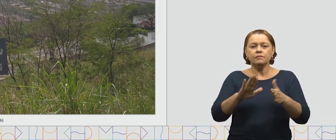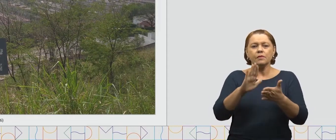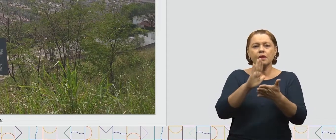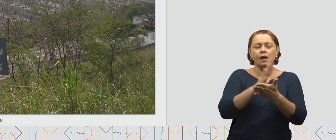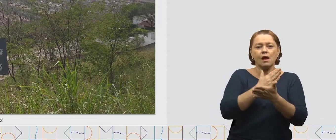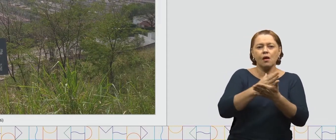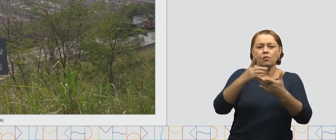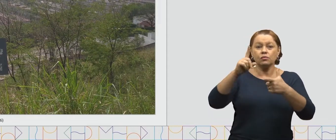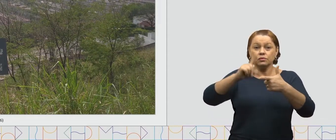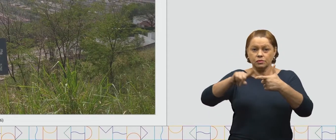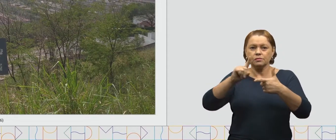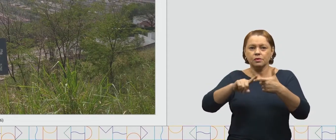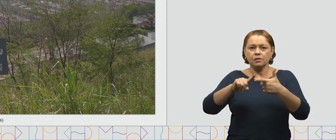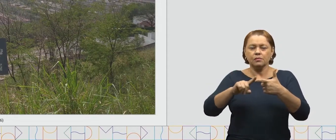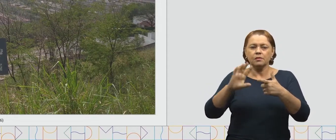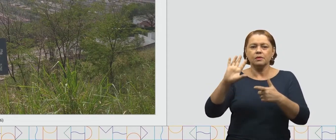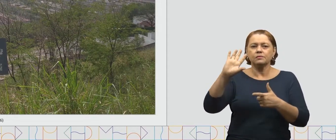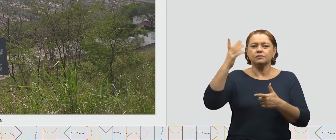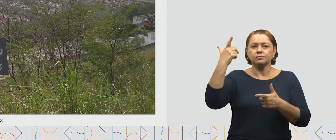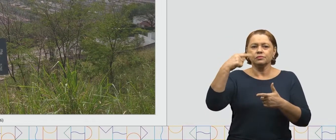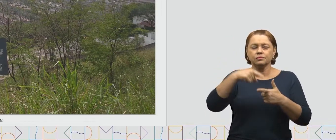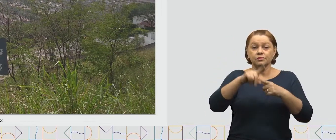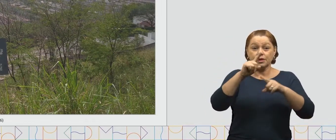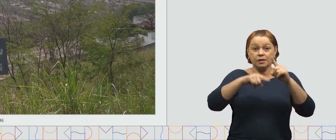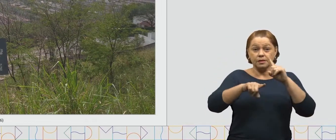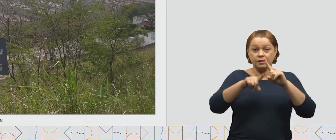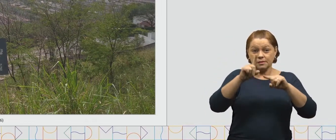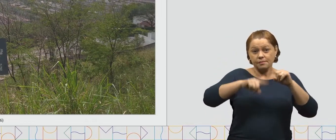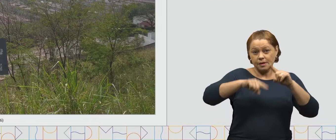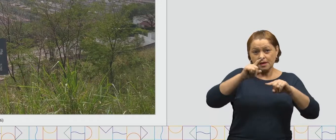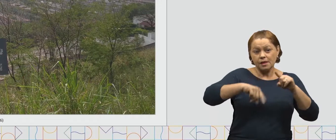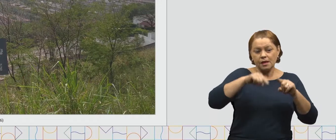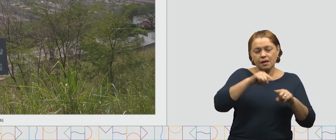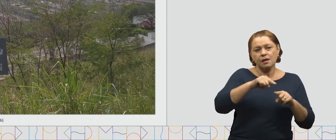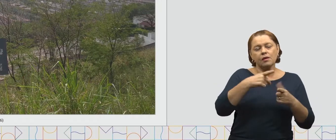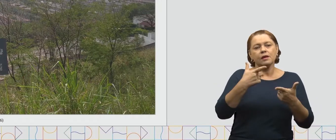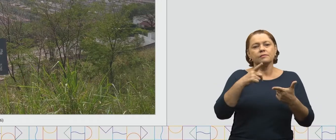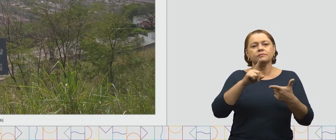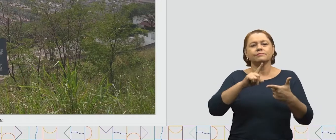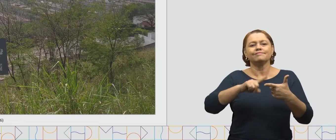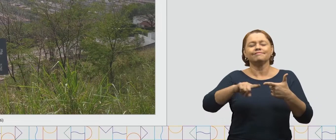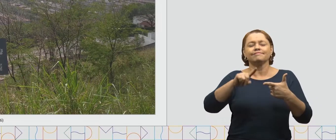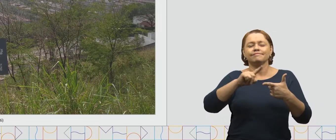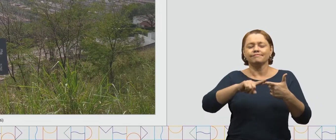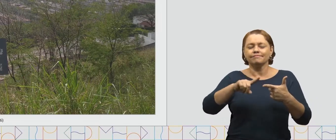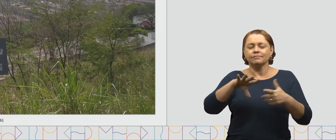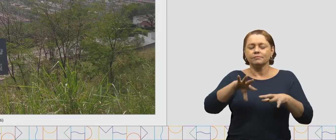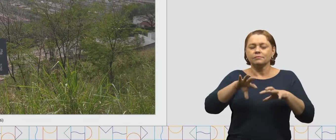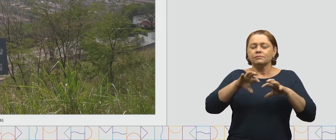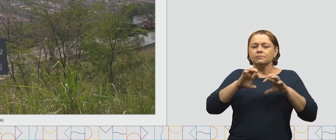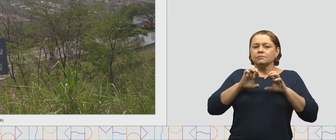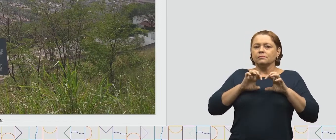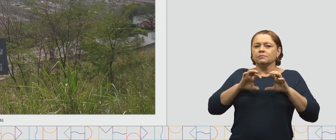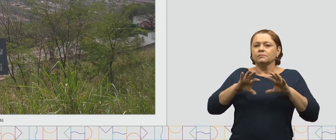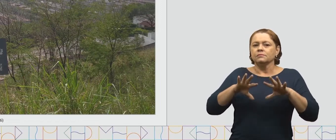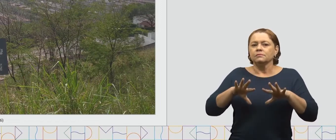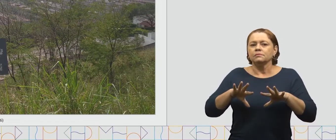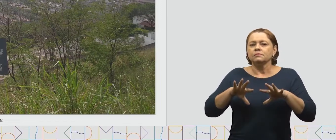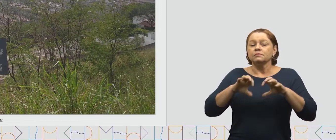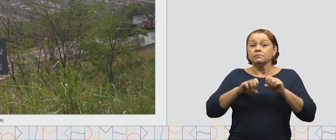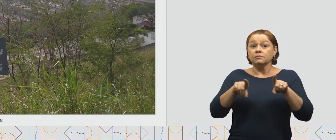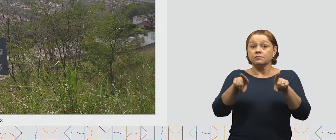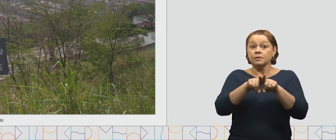efeitos causados pelo material particulado são os problemas respiratórios e os